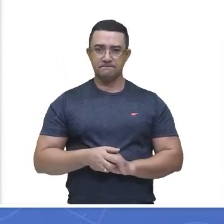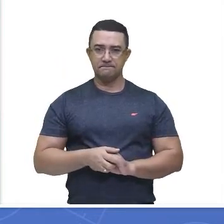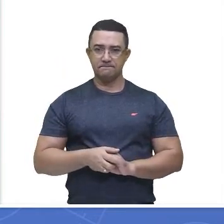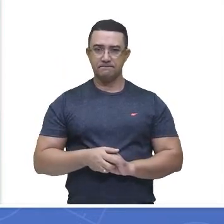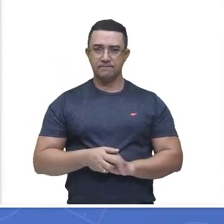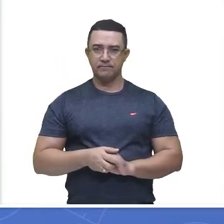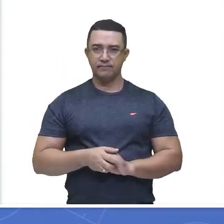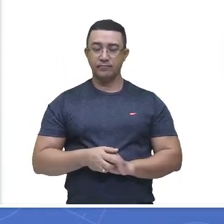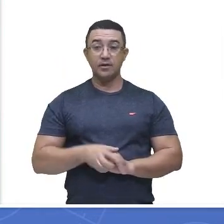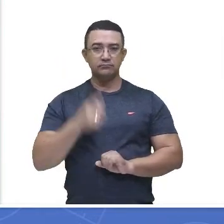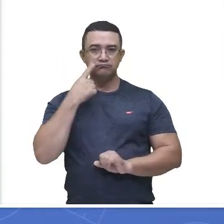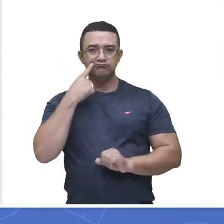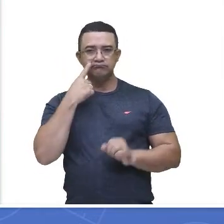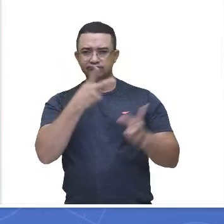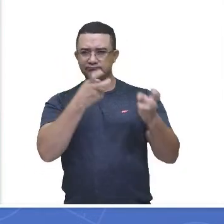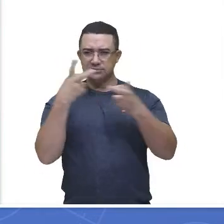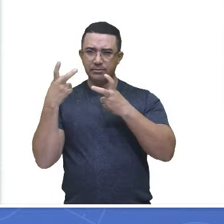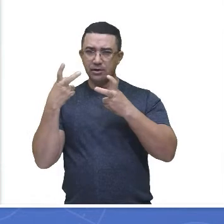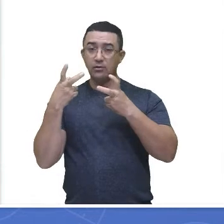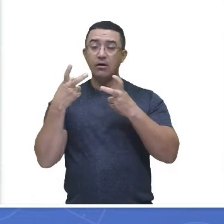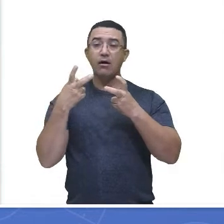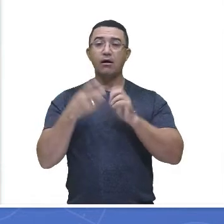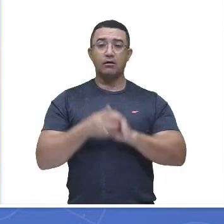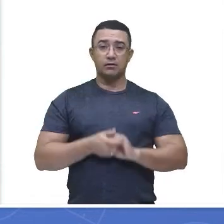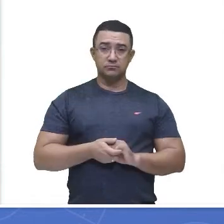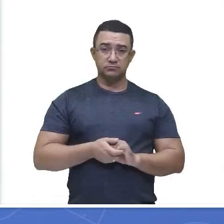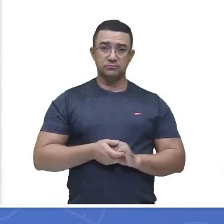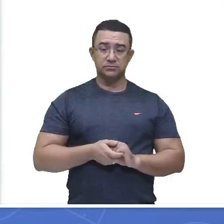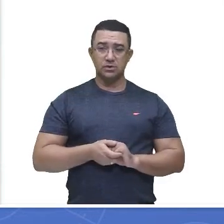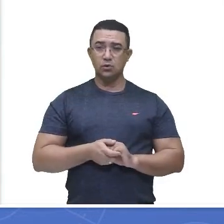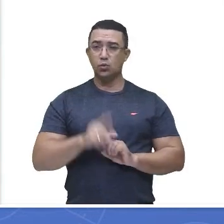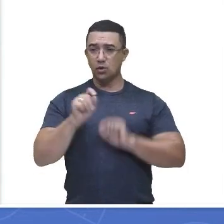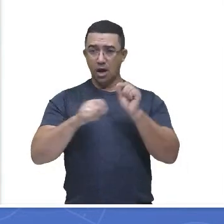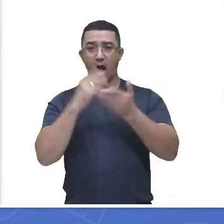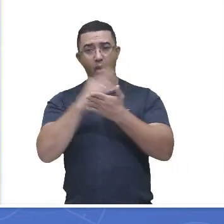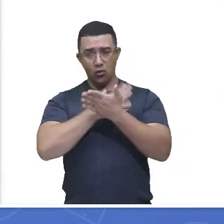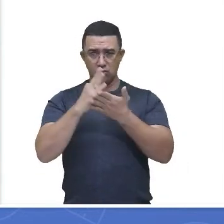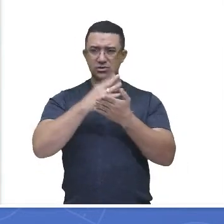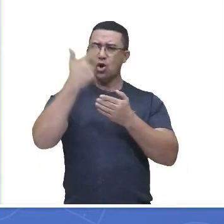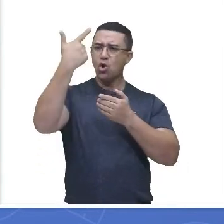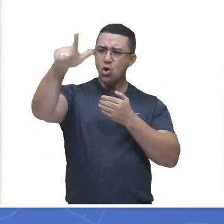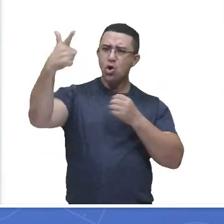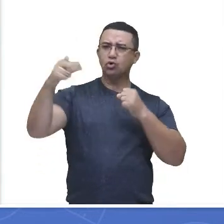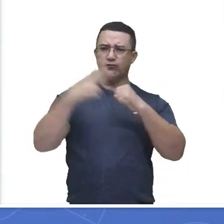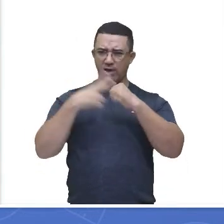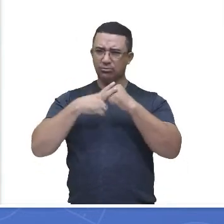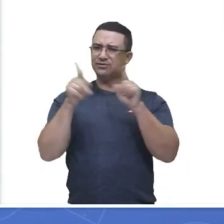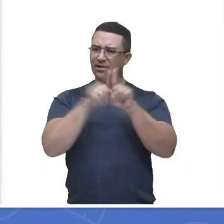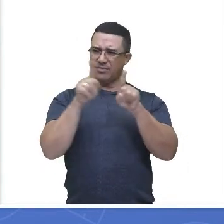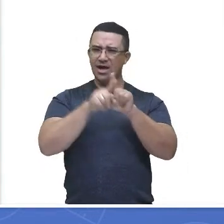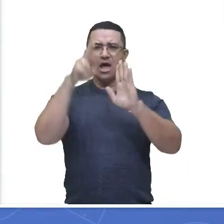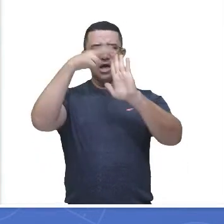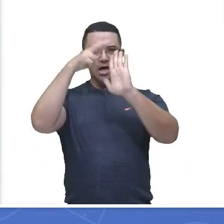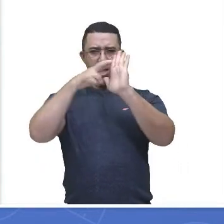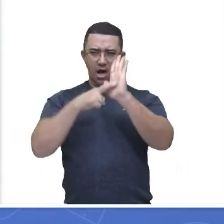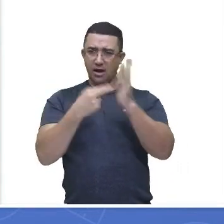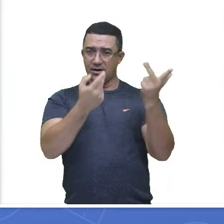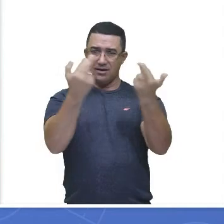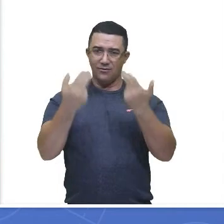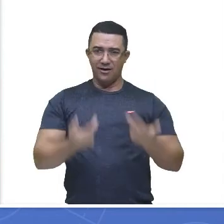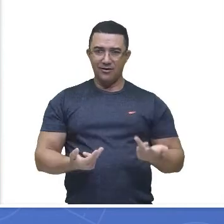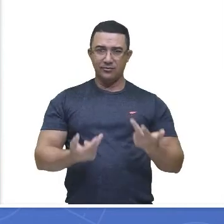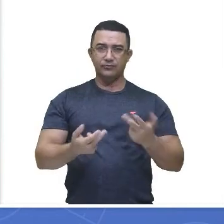piensen. Os verbos que seguem essa mesma irregularidade, eu coloquei exemplos de alguns para vocês. Ó, eu